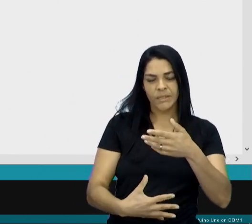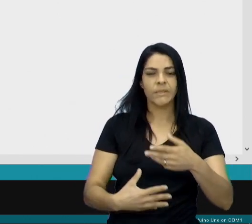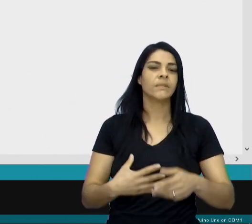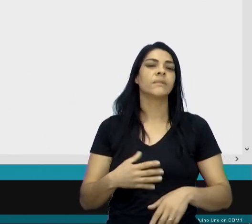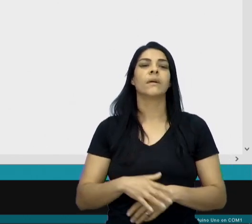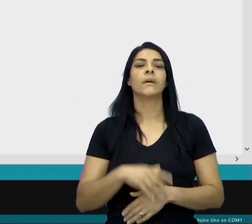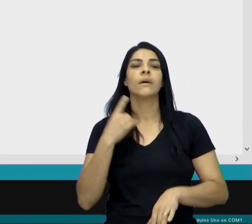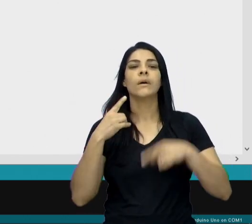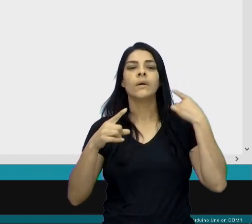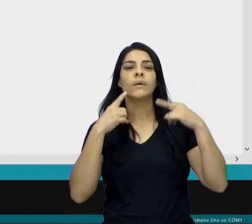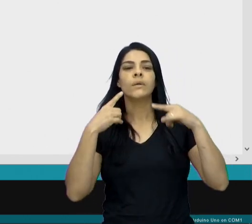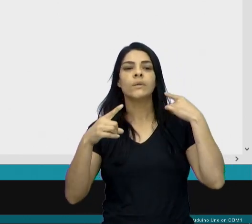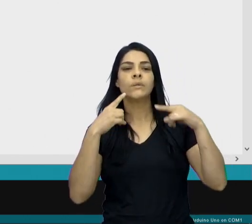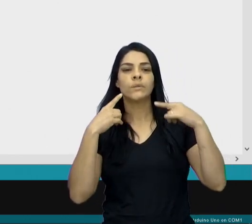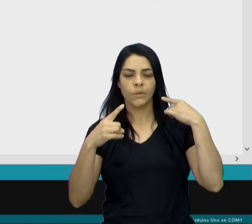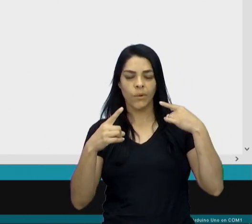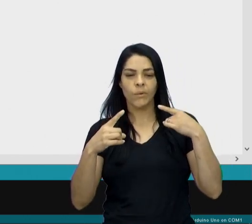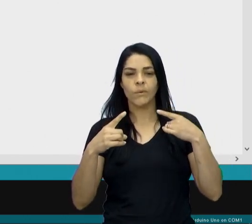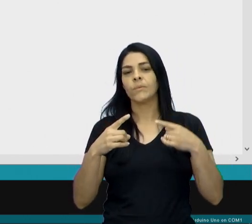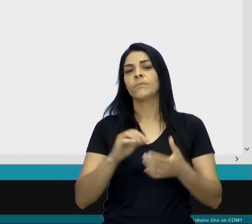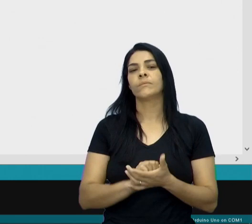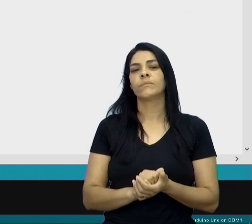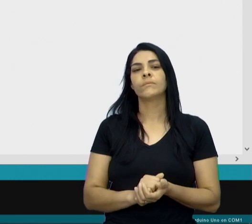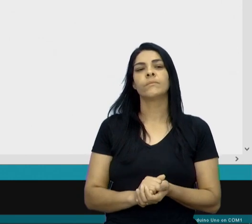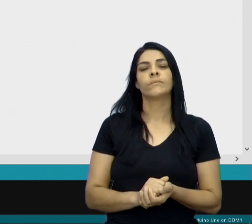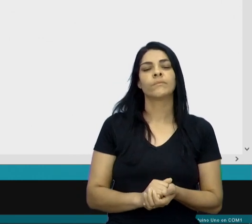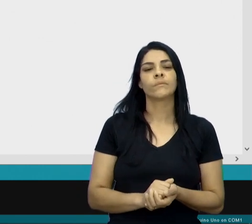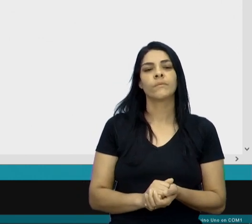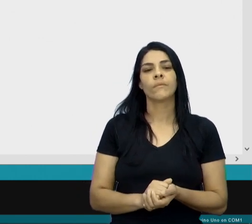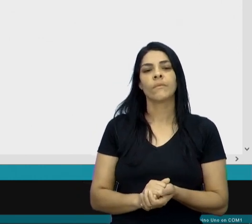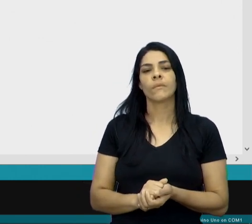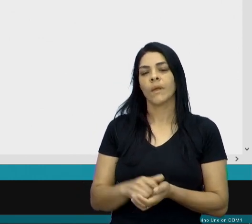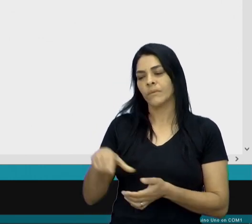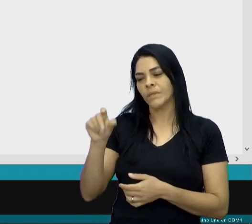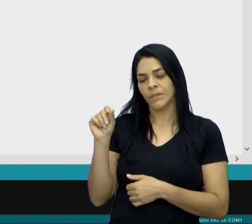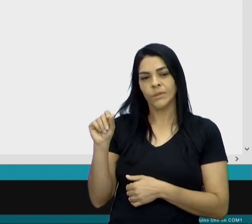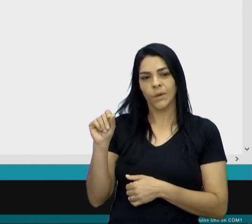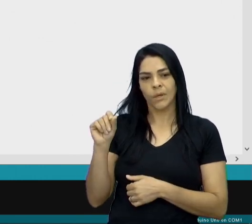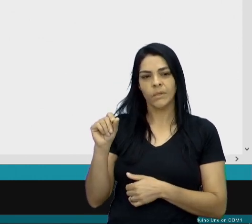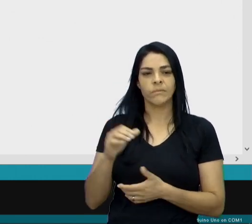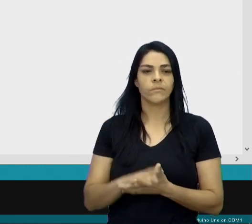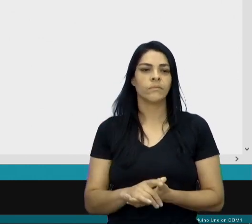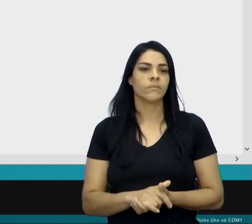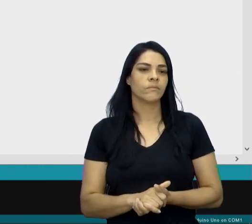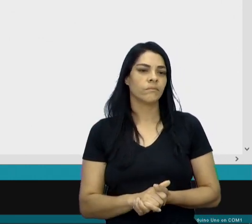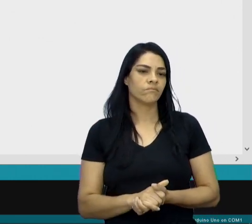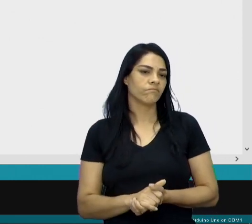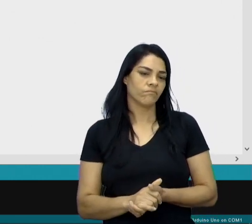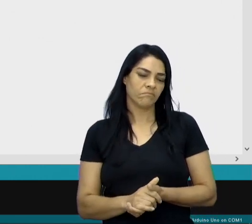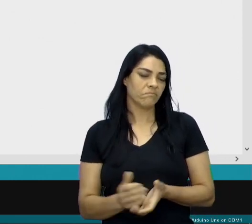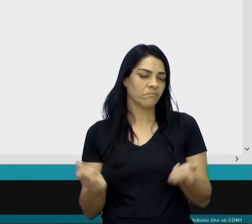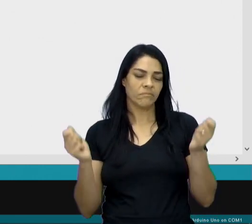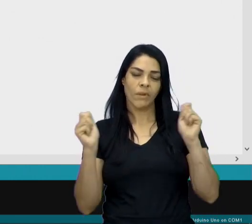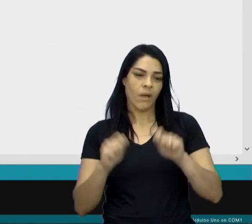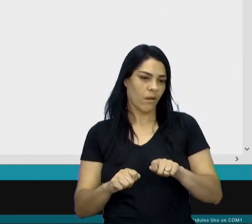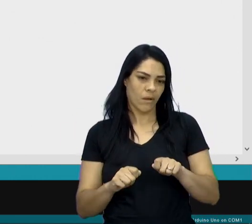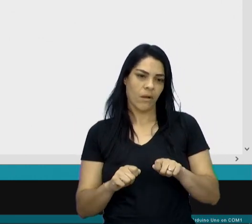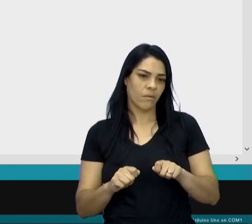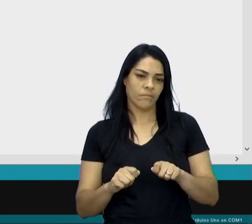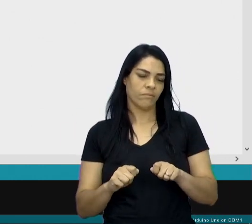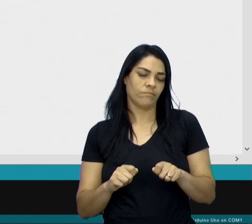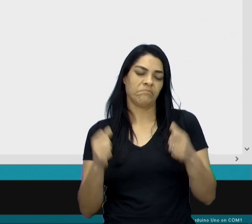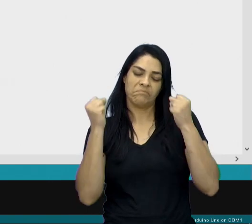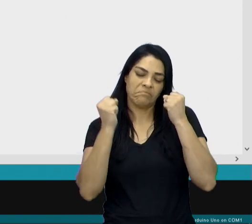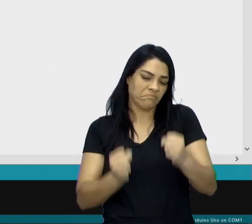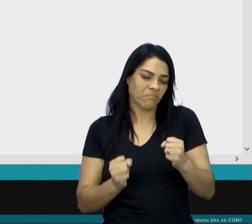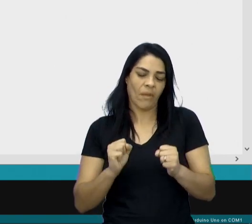tocar na campainha. Aí tem esses códigos aqui, tá certo? Vocês poderiam ter escolhido outros diferentes desses. Depois que